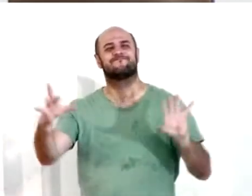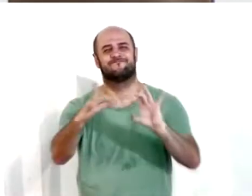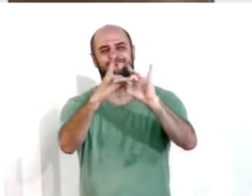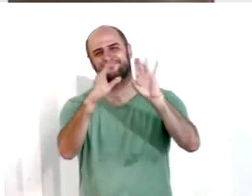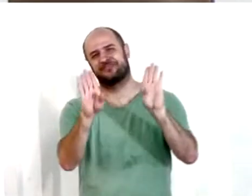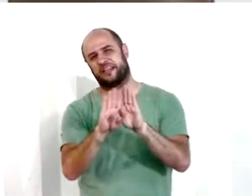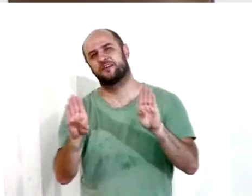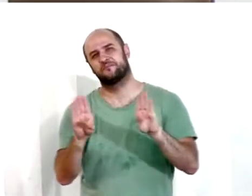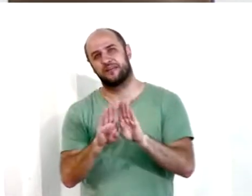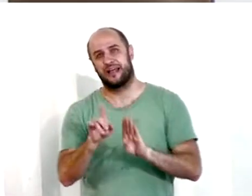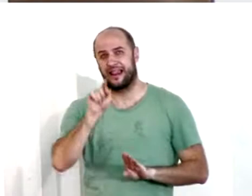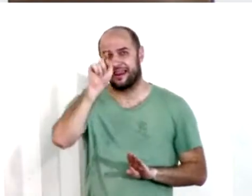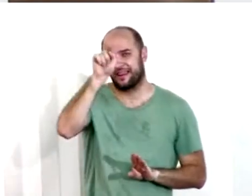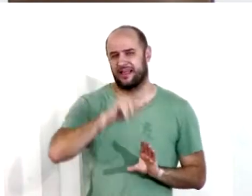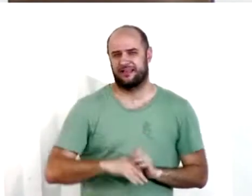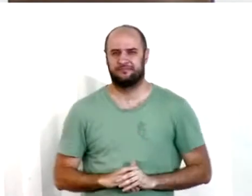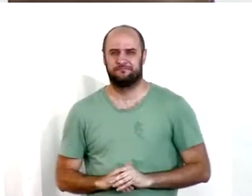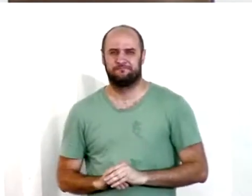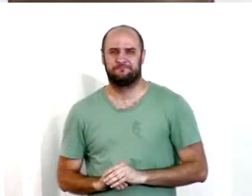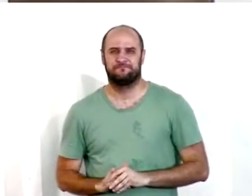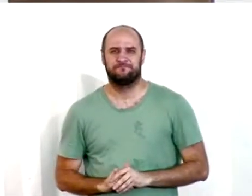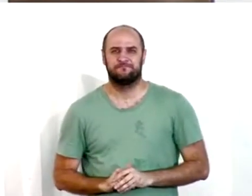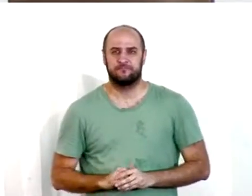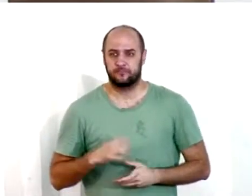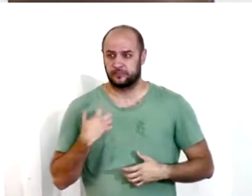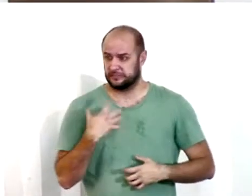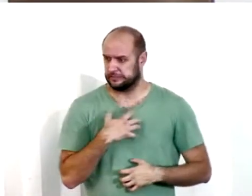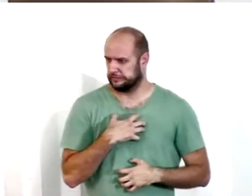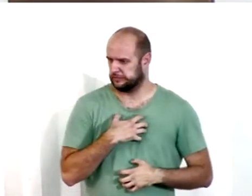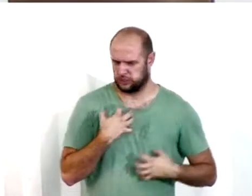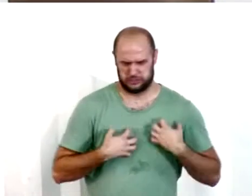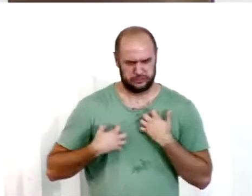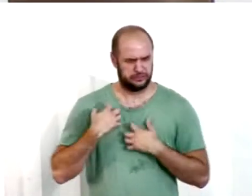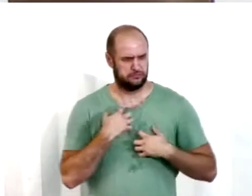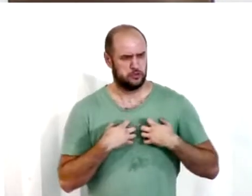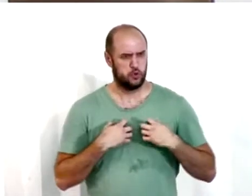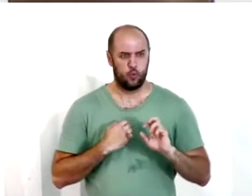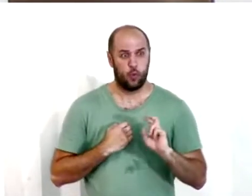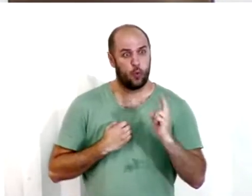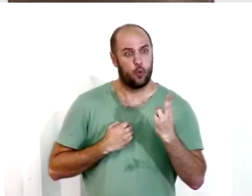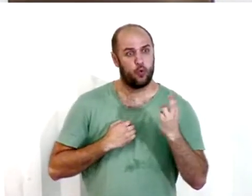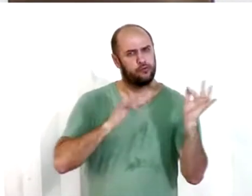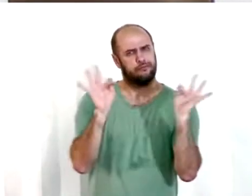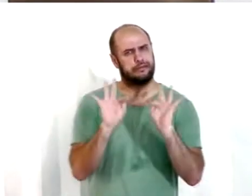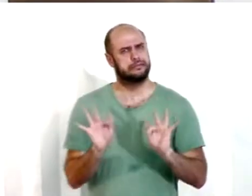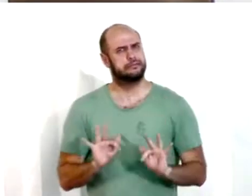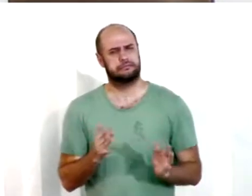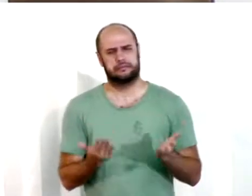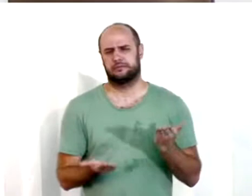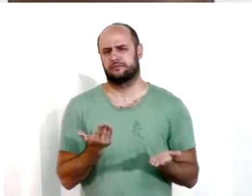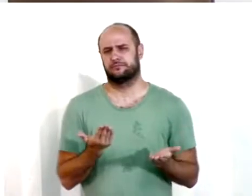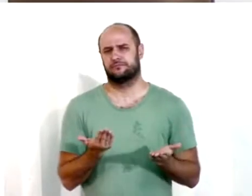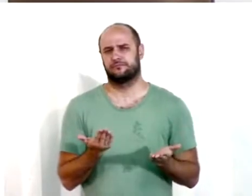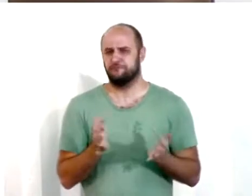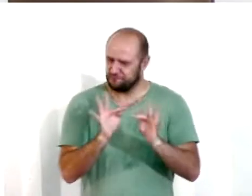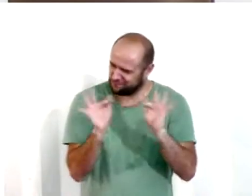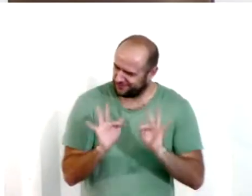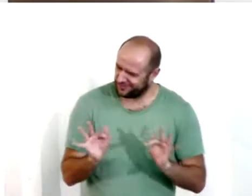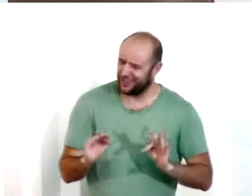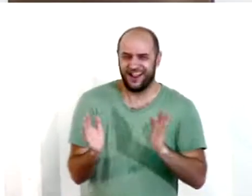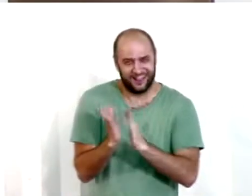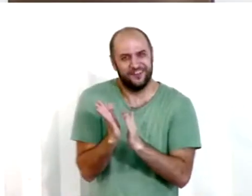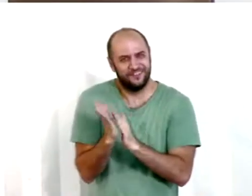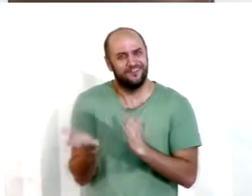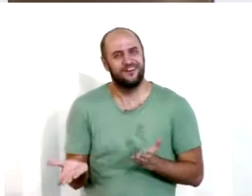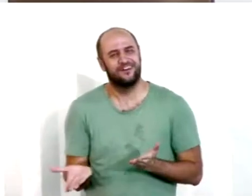lá. E isso traz desespero ou alegria e louvor? Louvor, alegria.